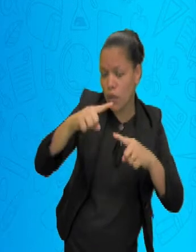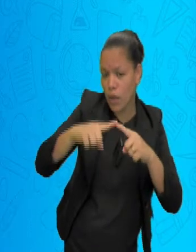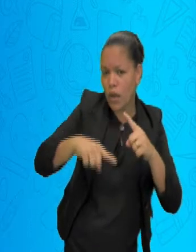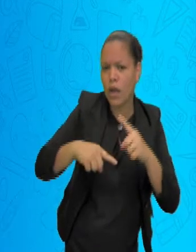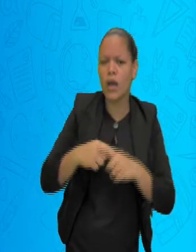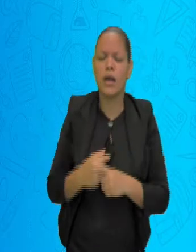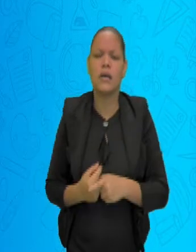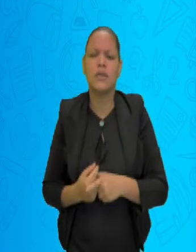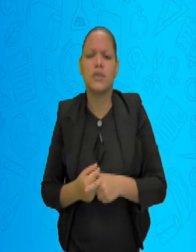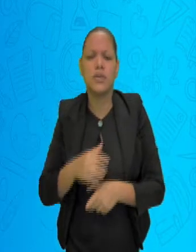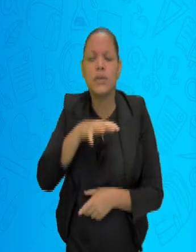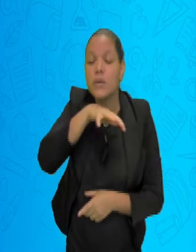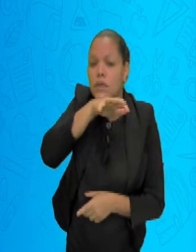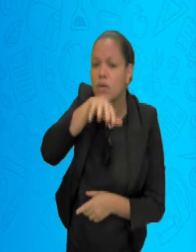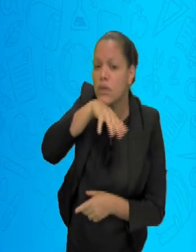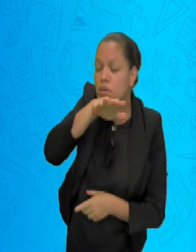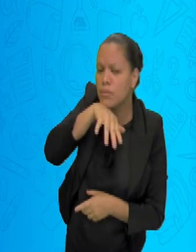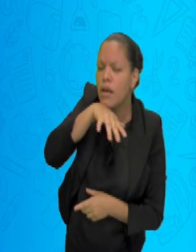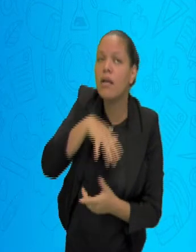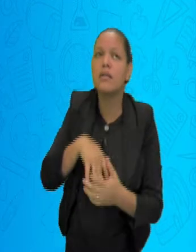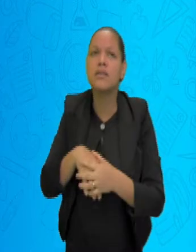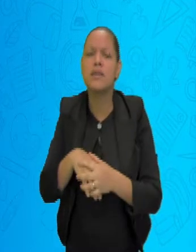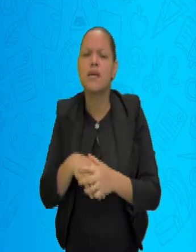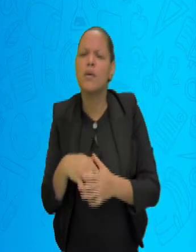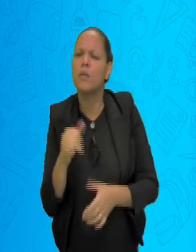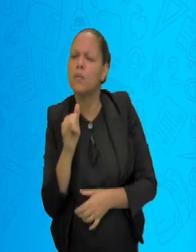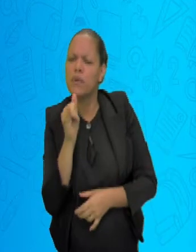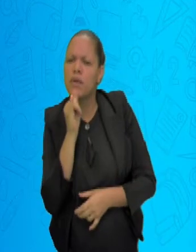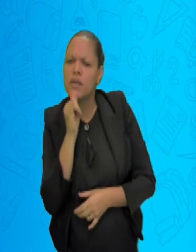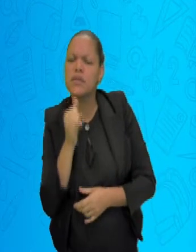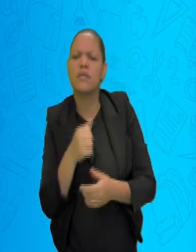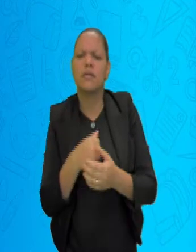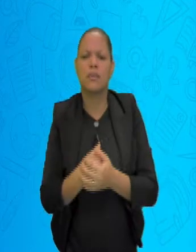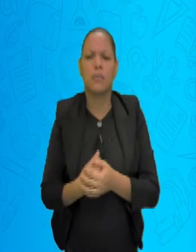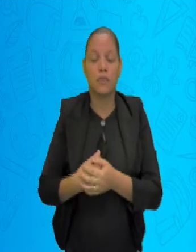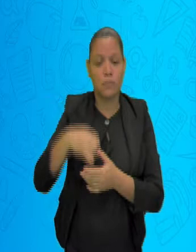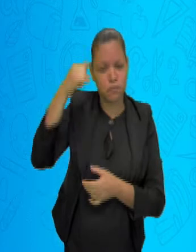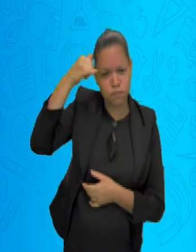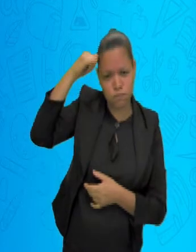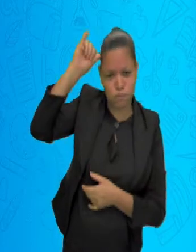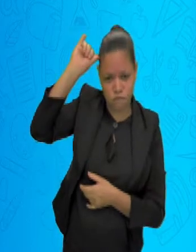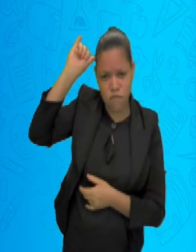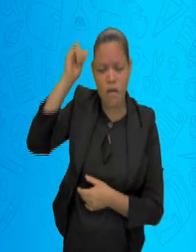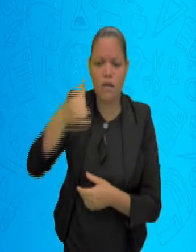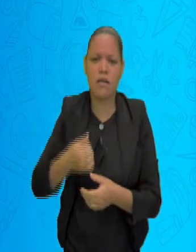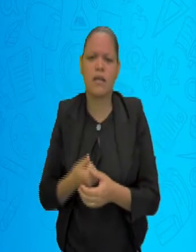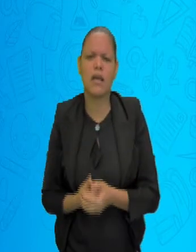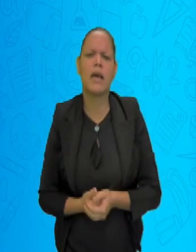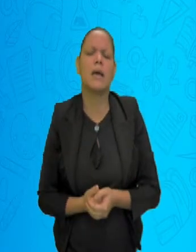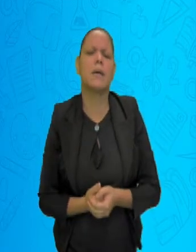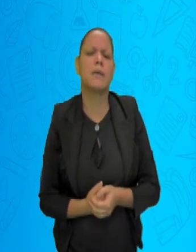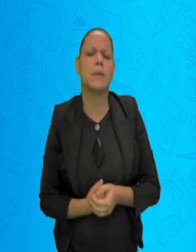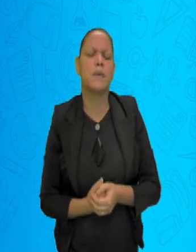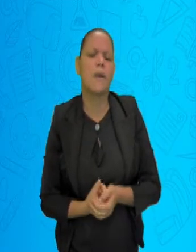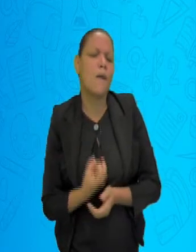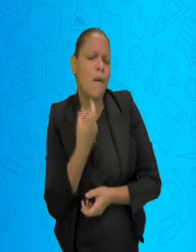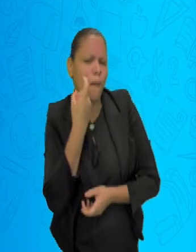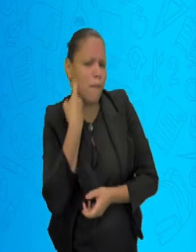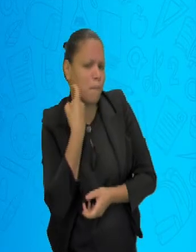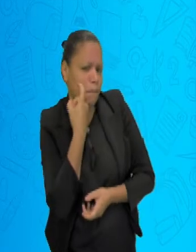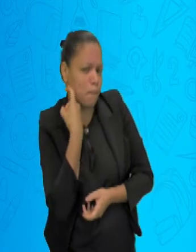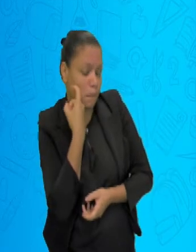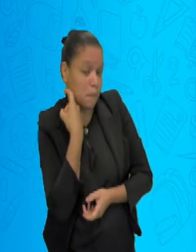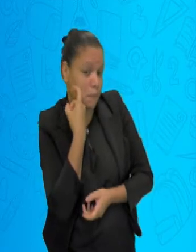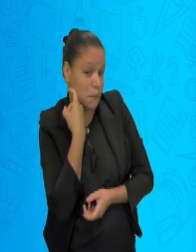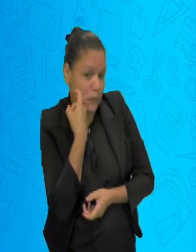humano. Então, os rebanhos de vaca, né, de peixes, né, de abelhas para a criação de mel, para a produção